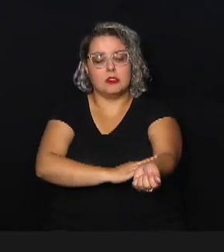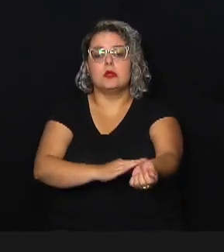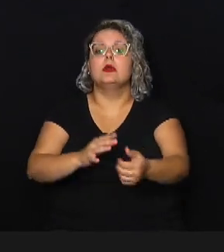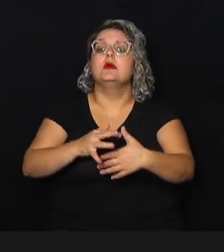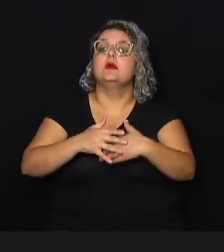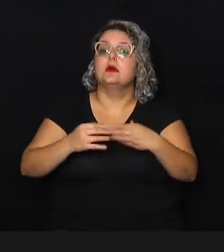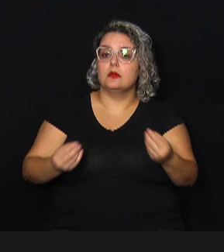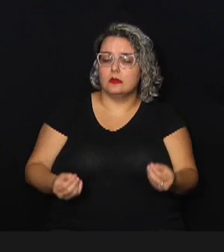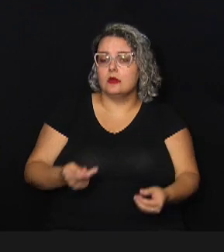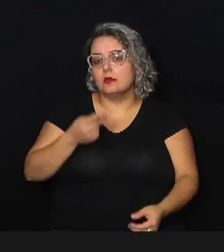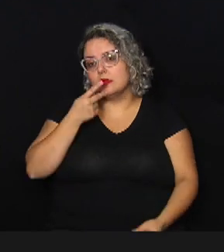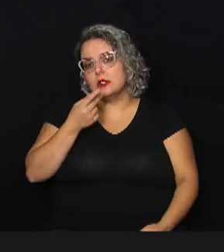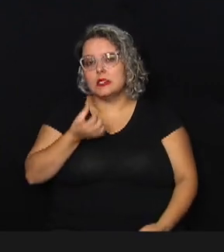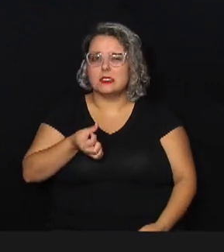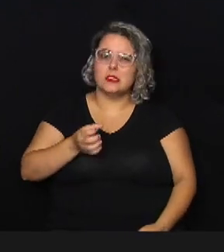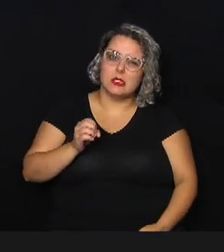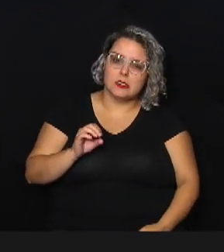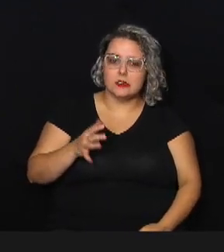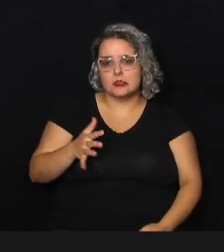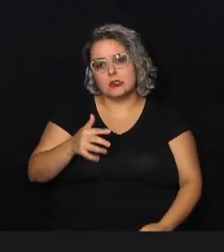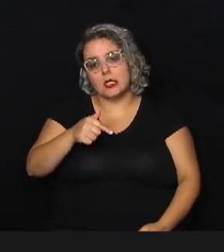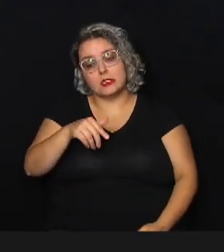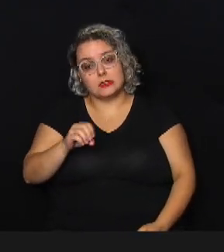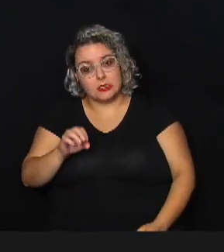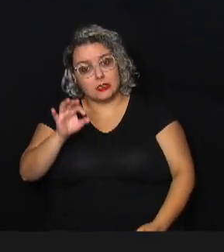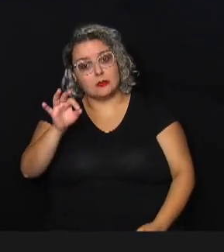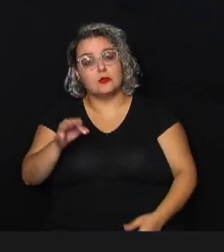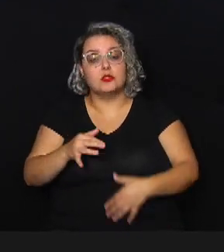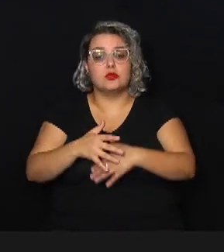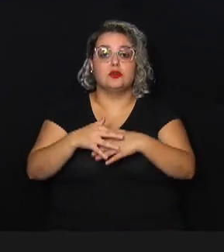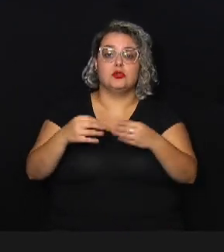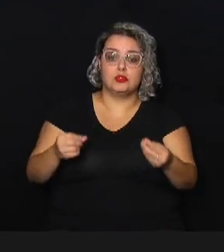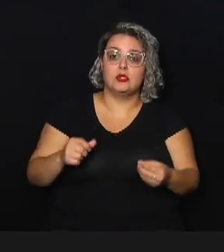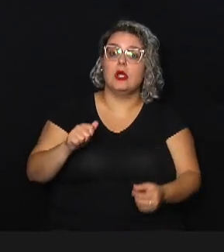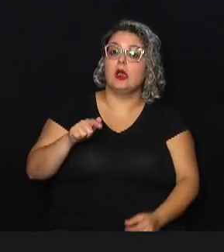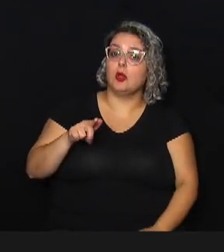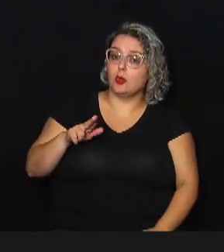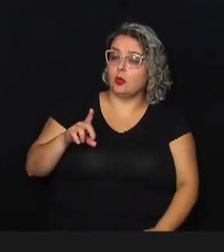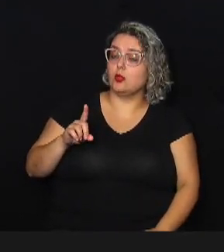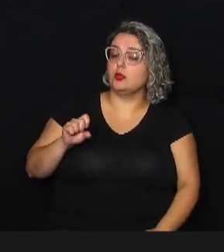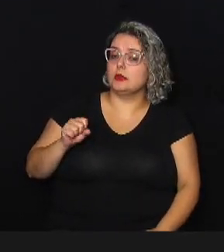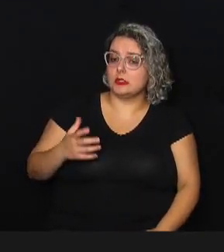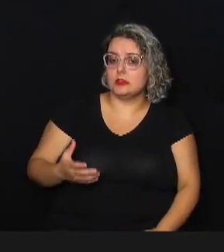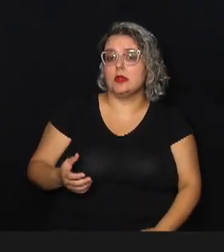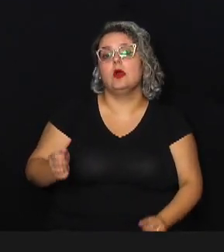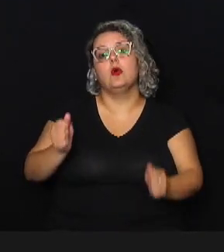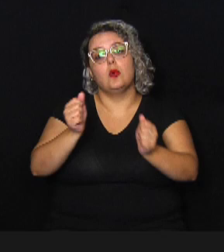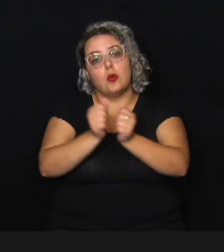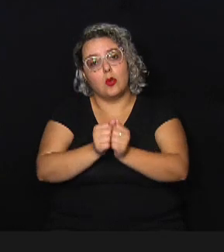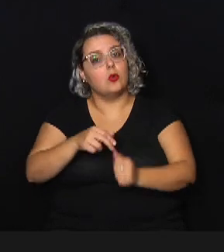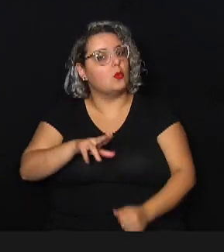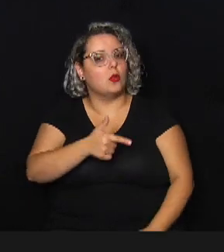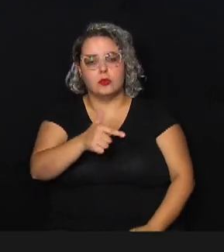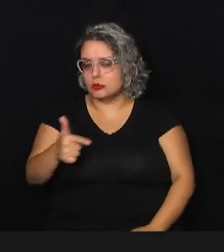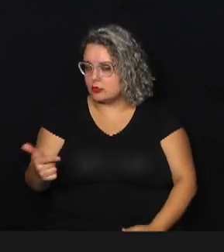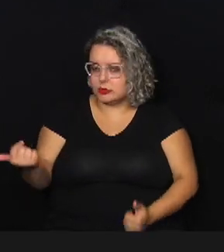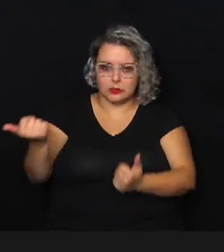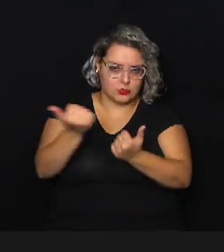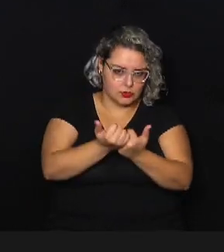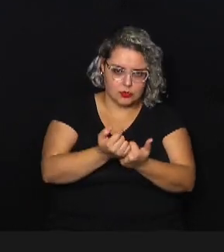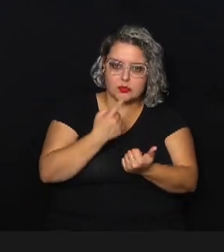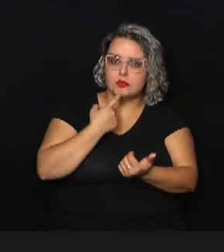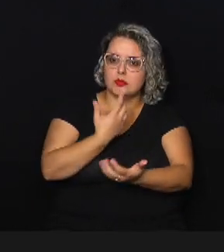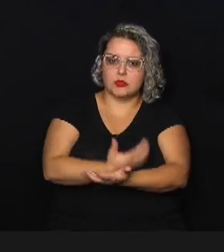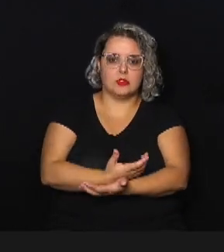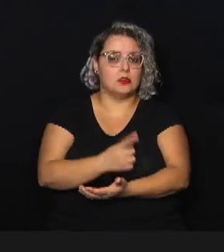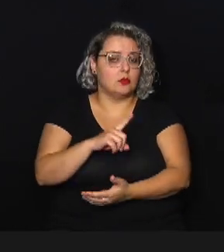torno de 60% a 70% de cura das leucemias agudas, com ou sem transplante. Tá? Então, não é uma cura